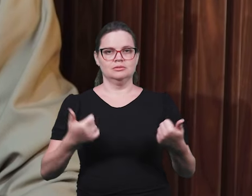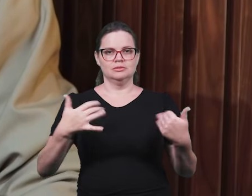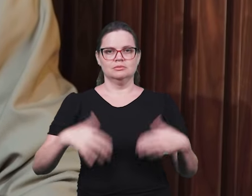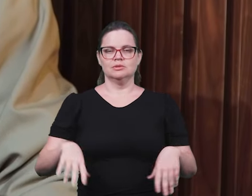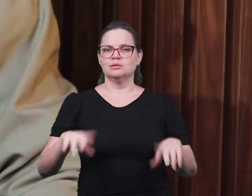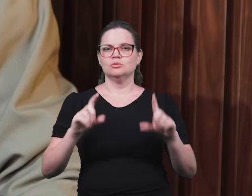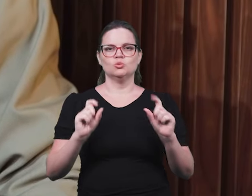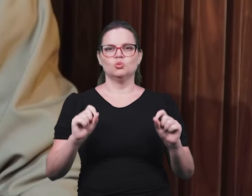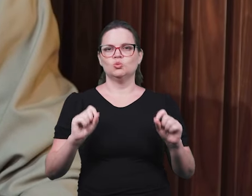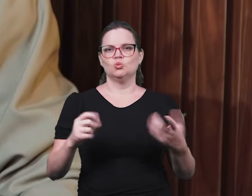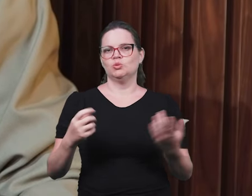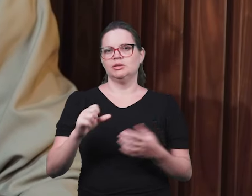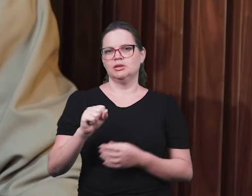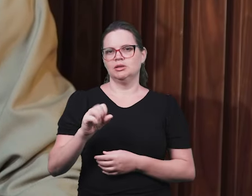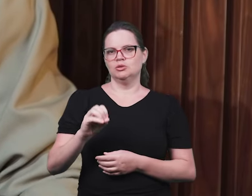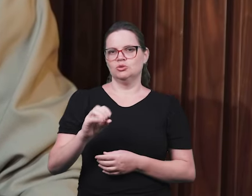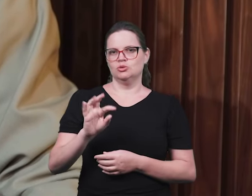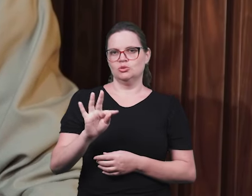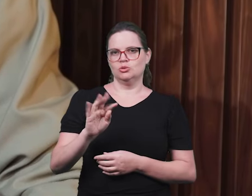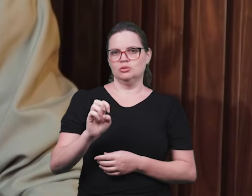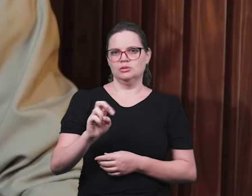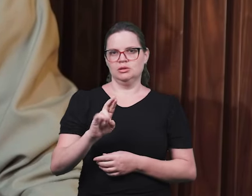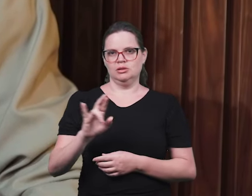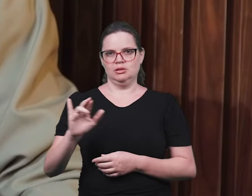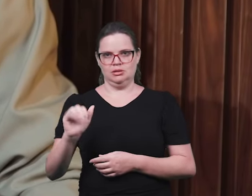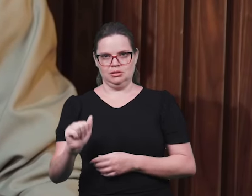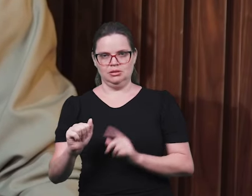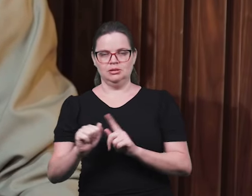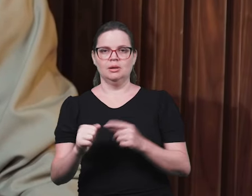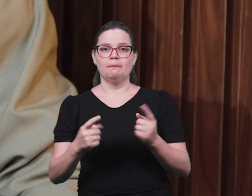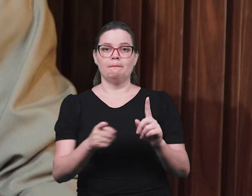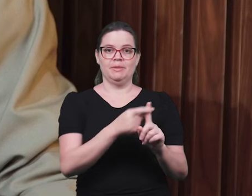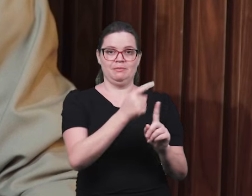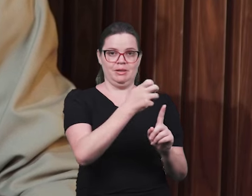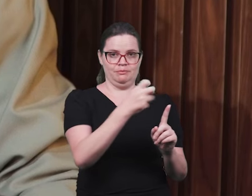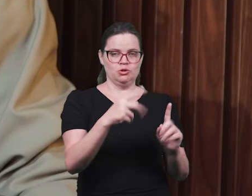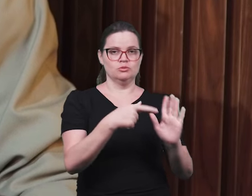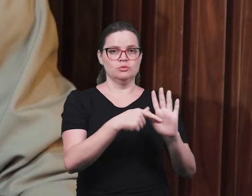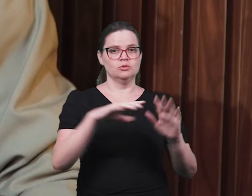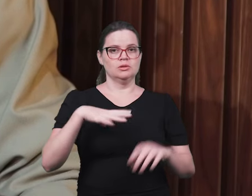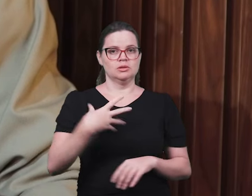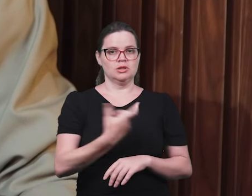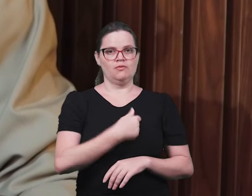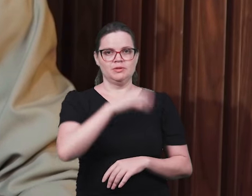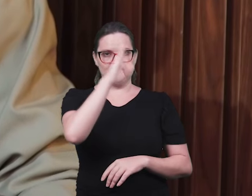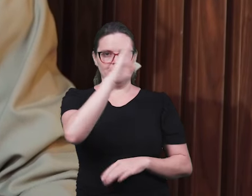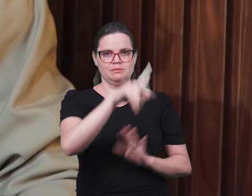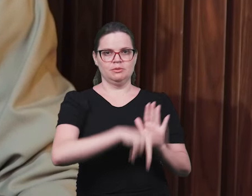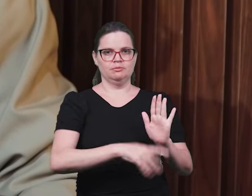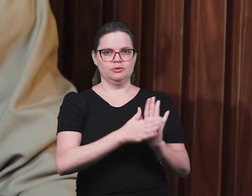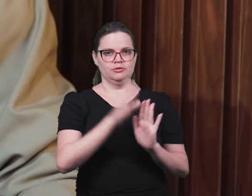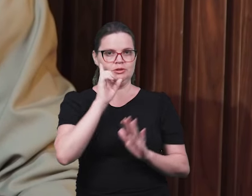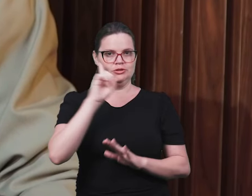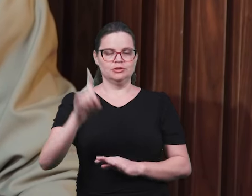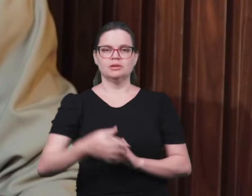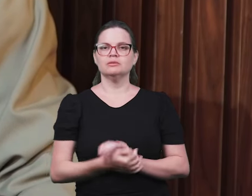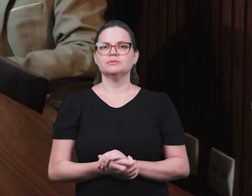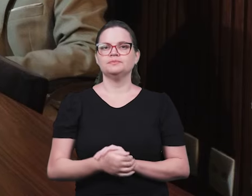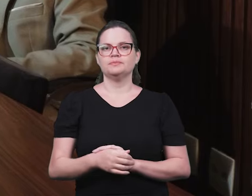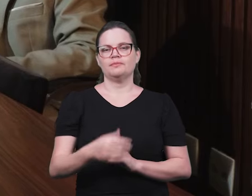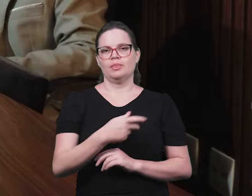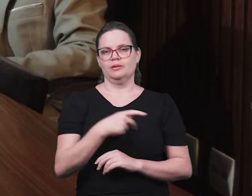né, do que é a soteria. No primeiro episódio falamos de salvação como grande projeto de Deus. E nós estamos aqui com